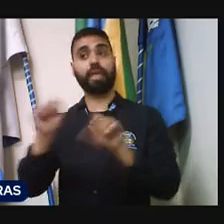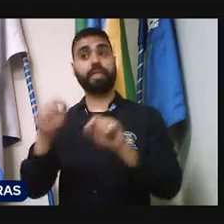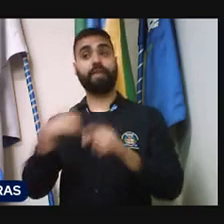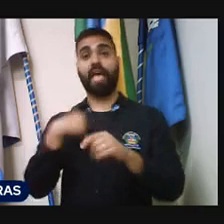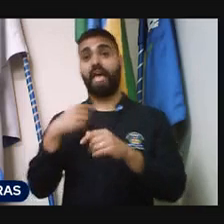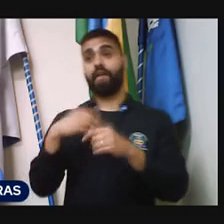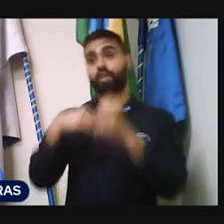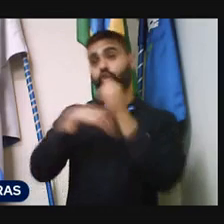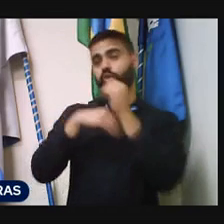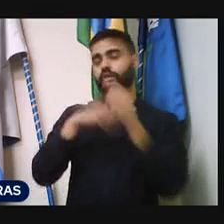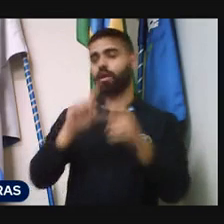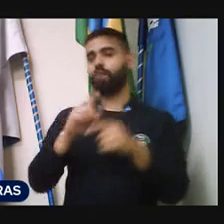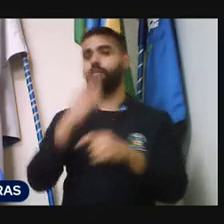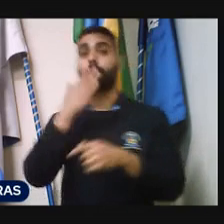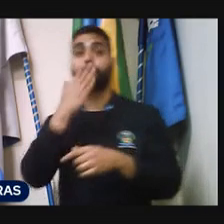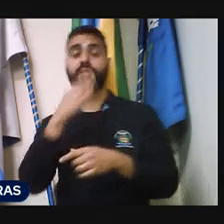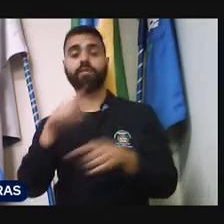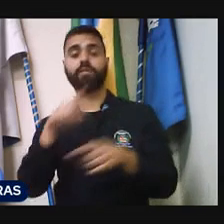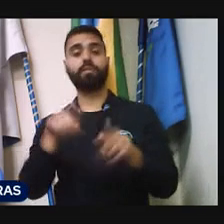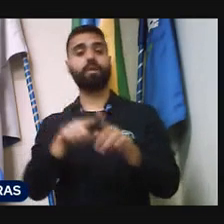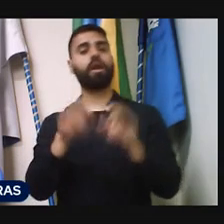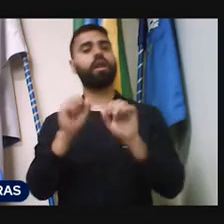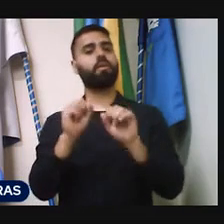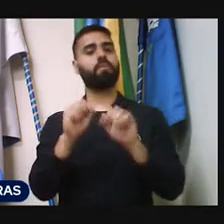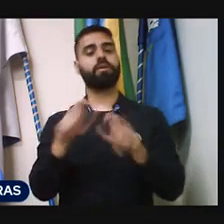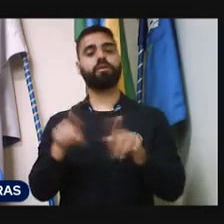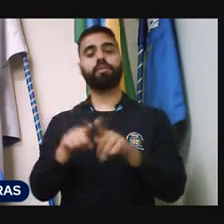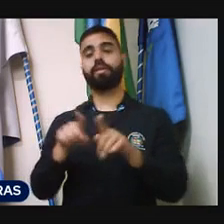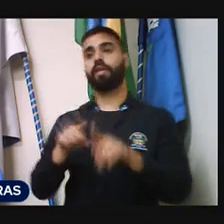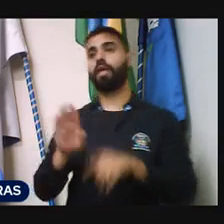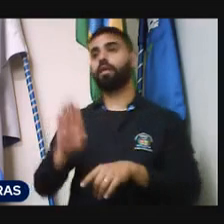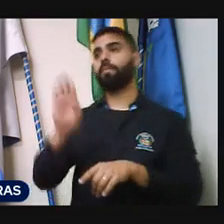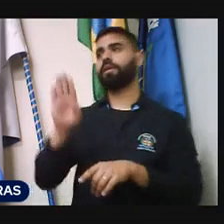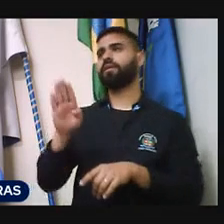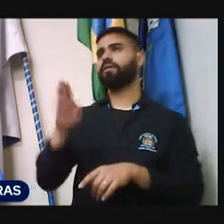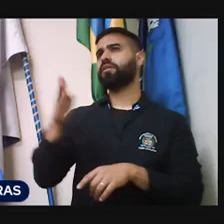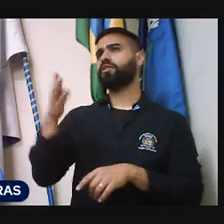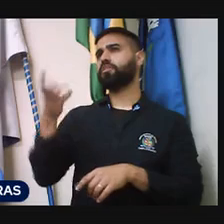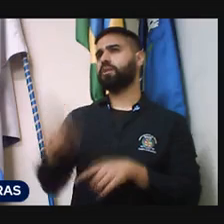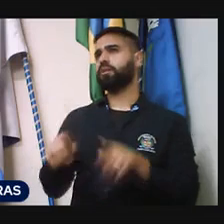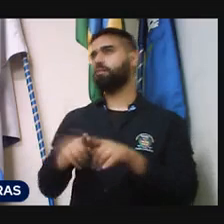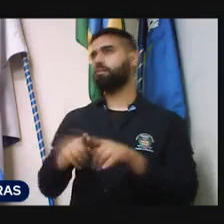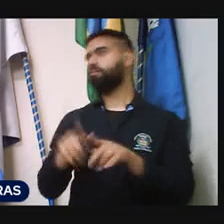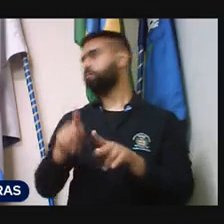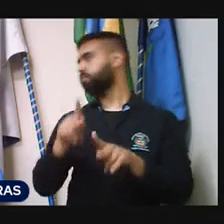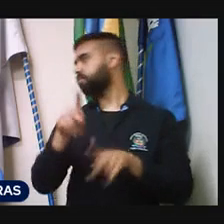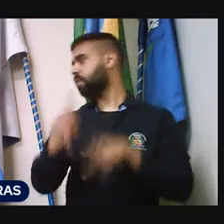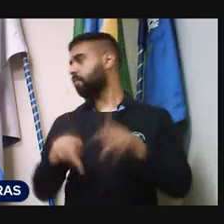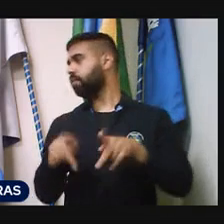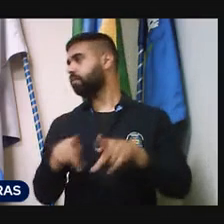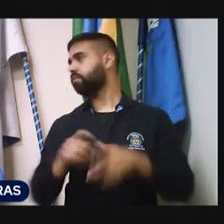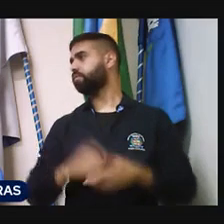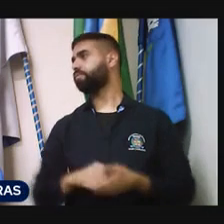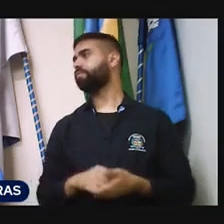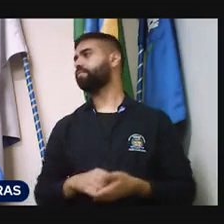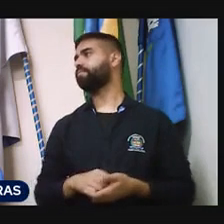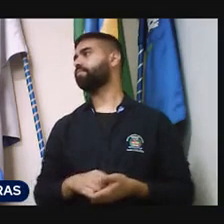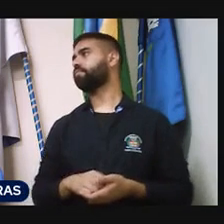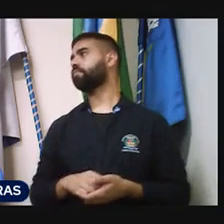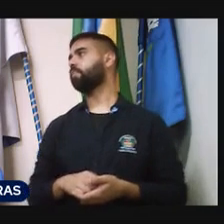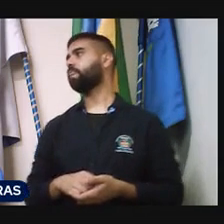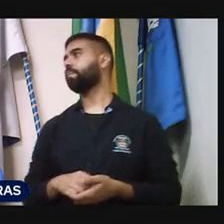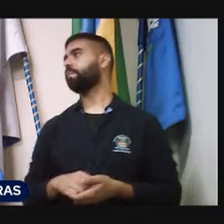estarei pedindo a ele Aqui solicitei que ele possa estar aqui presente na cama dando uma satisfação para nossa população E